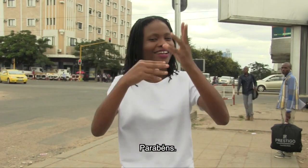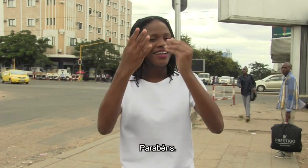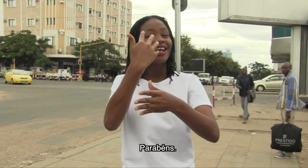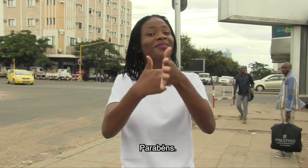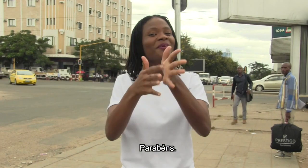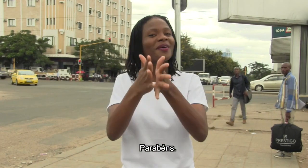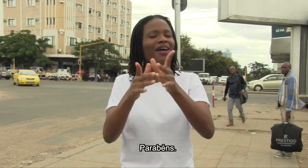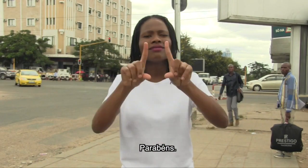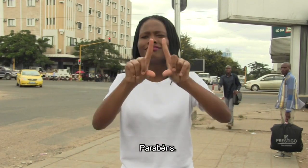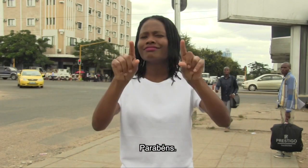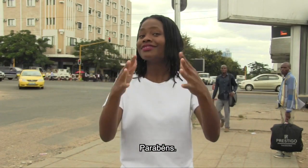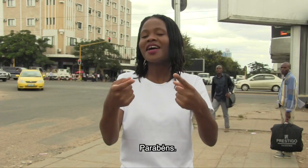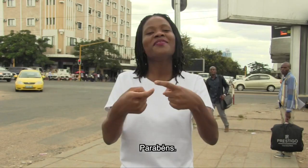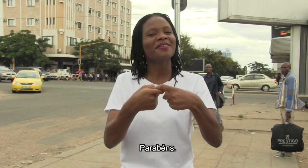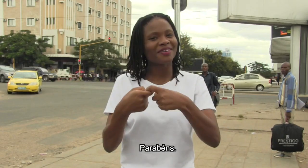Parabéns. Parabéns.